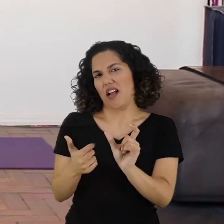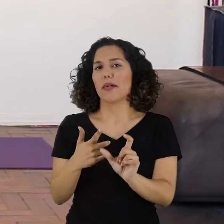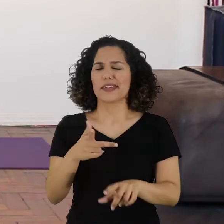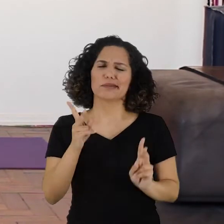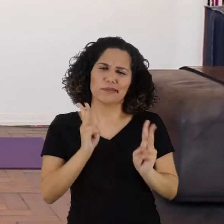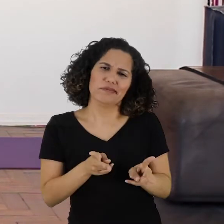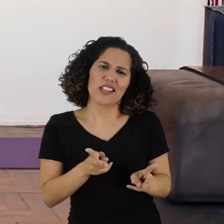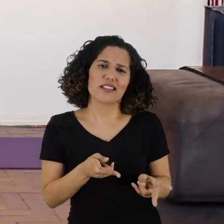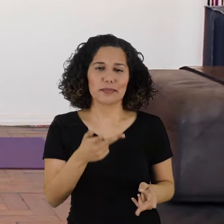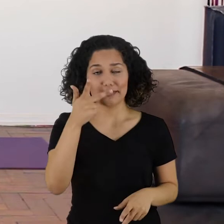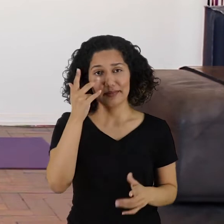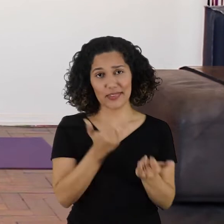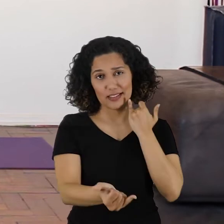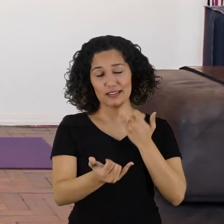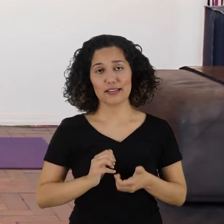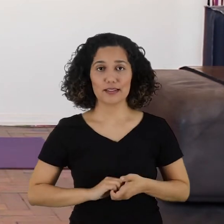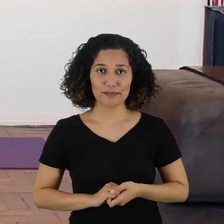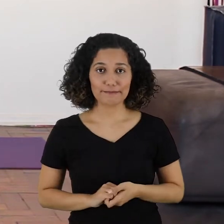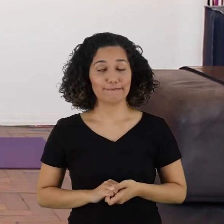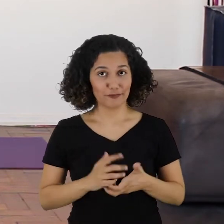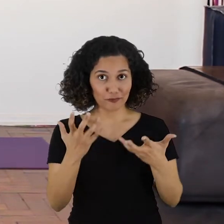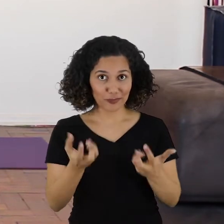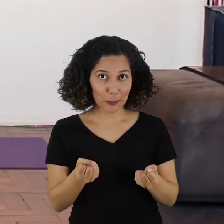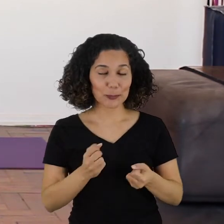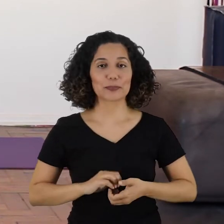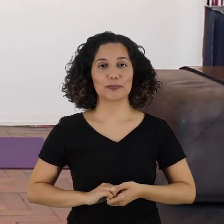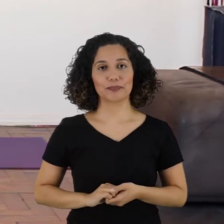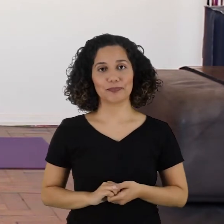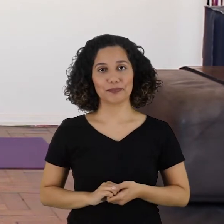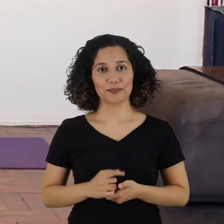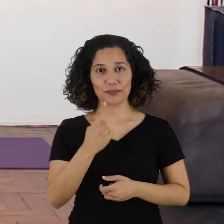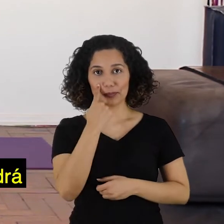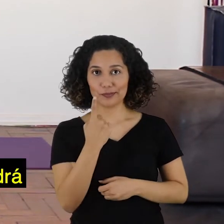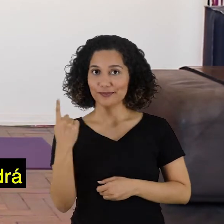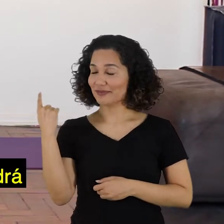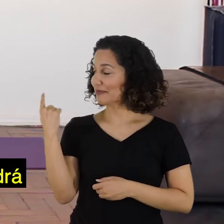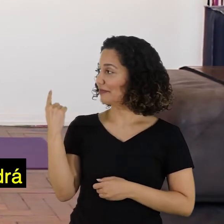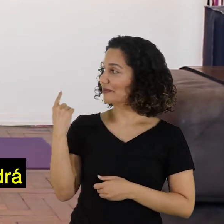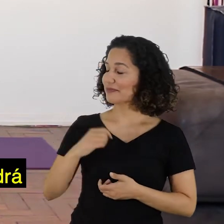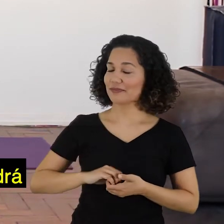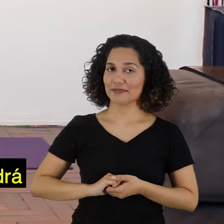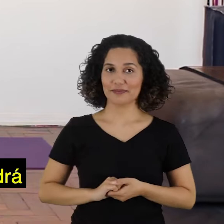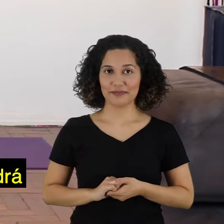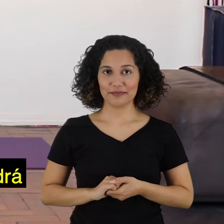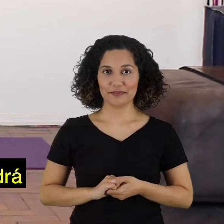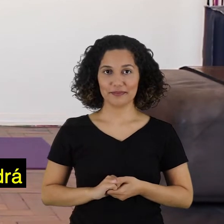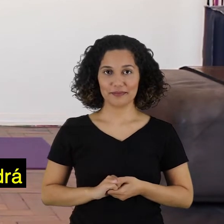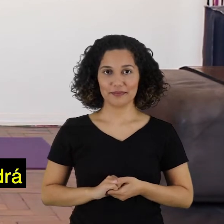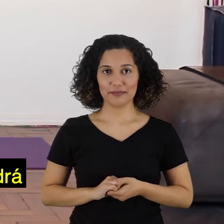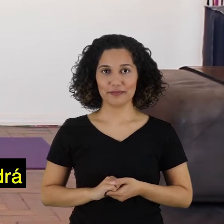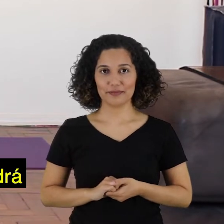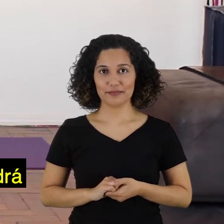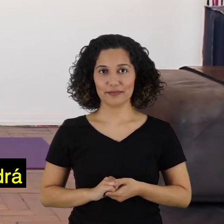mas é exatamente isso que parece, tá? E aí, vamos lá. Traz as mãos aqui em Kali Mudra na